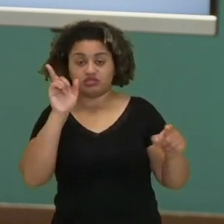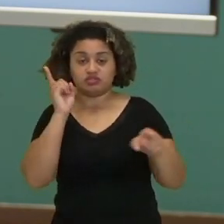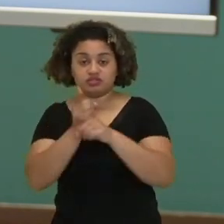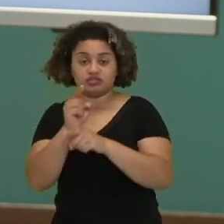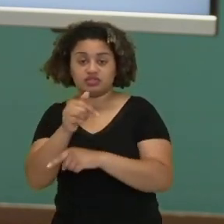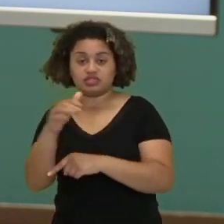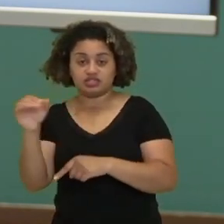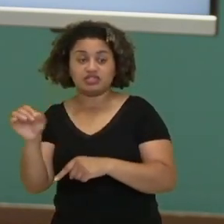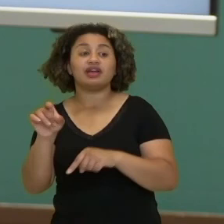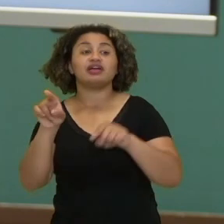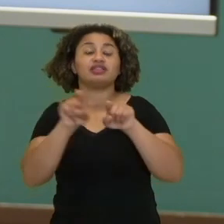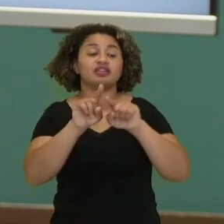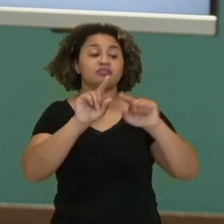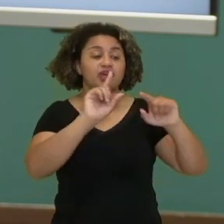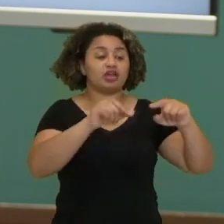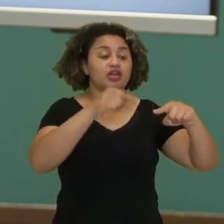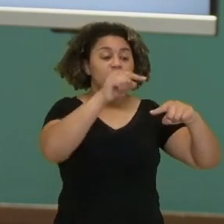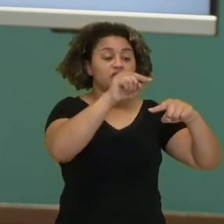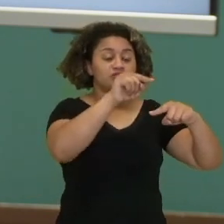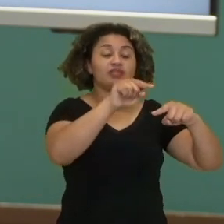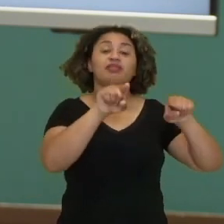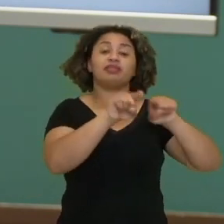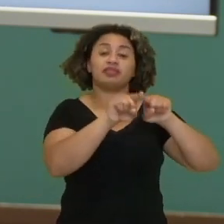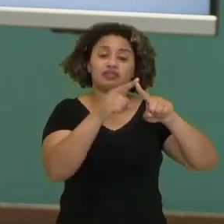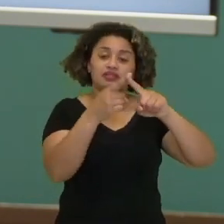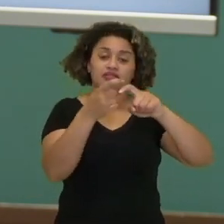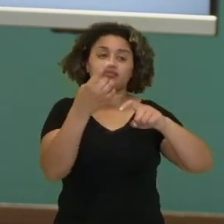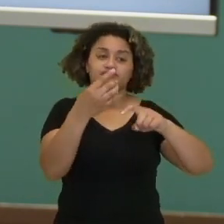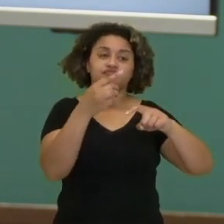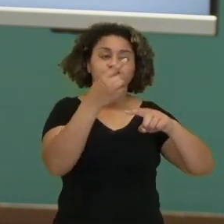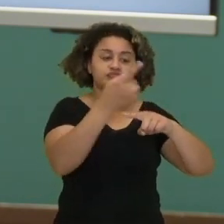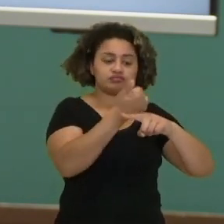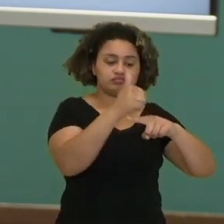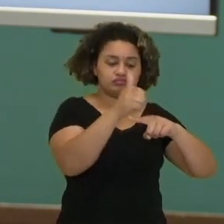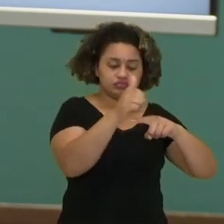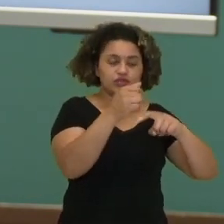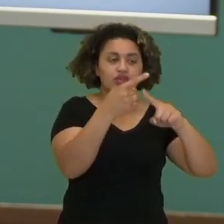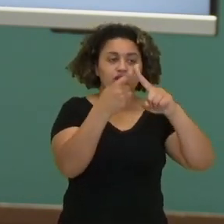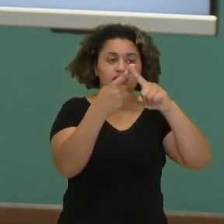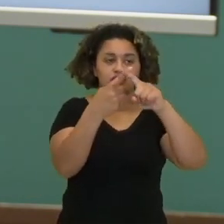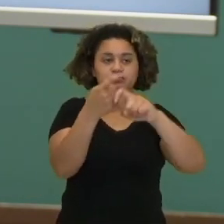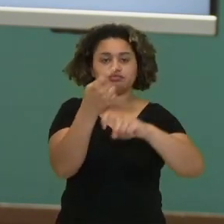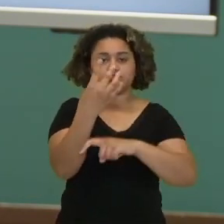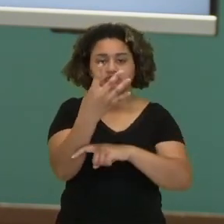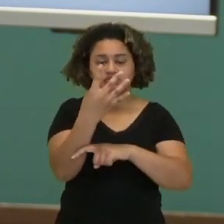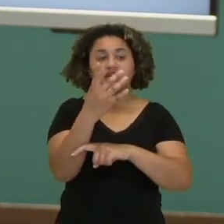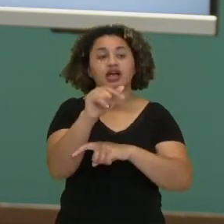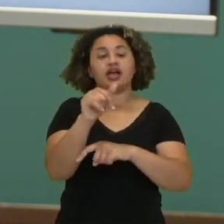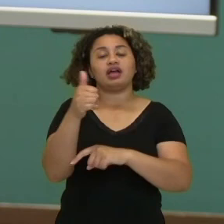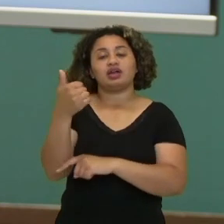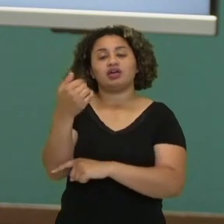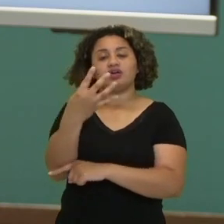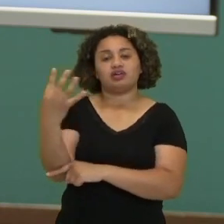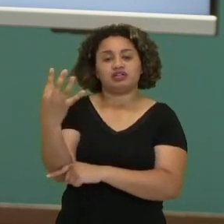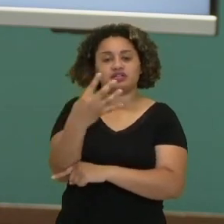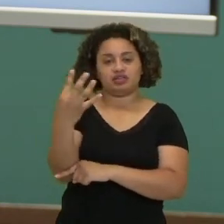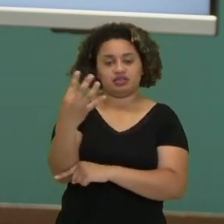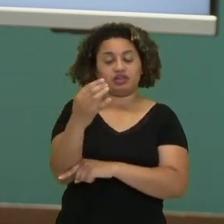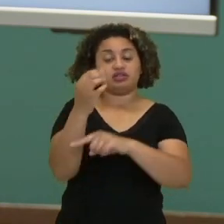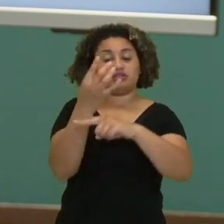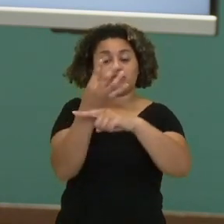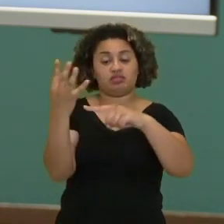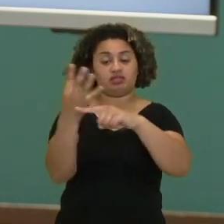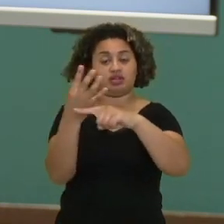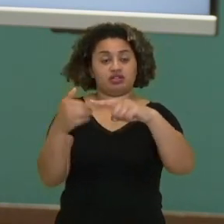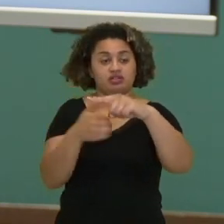tenho que multiplicar o numerador por 4. O numerador é 11 e 11 vezes 4 é igual a 44 sobre